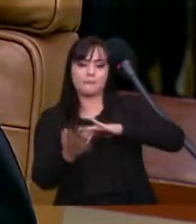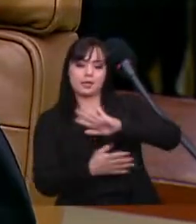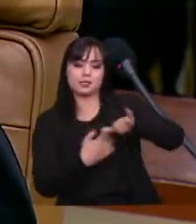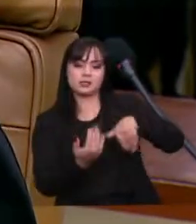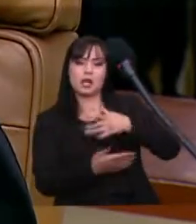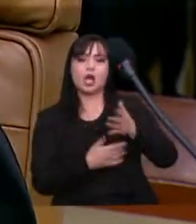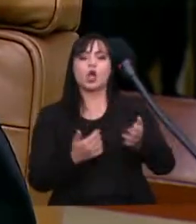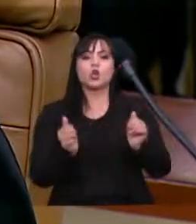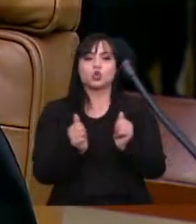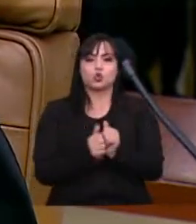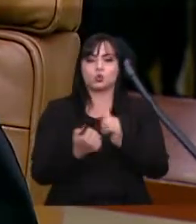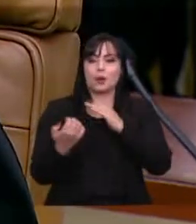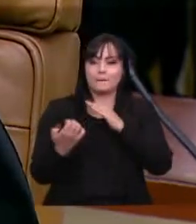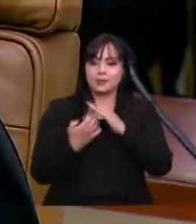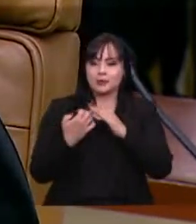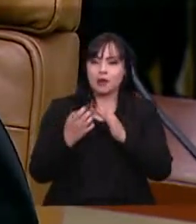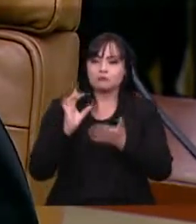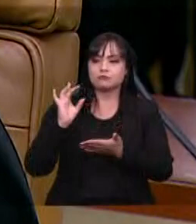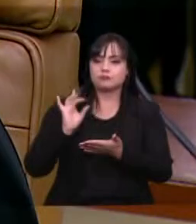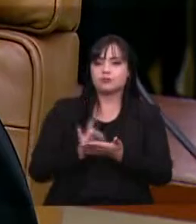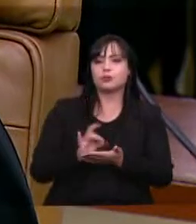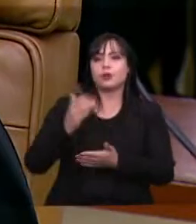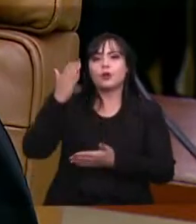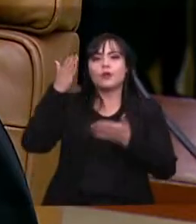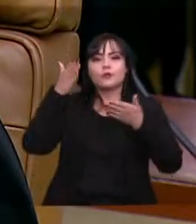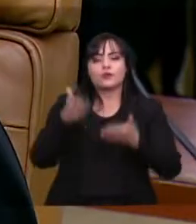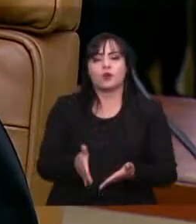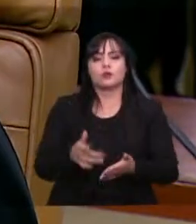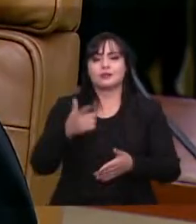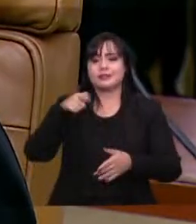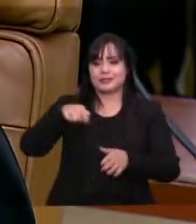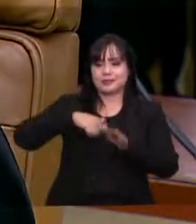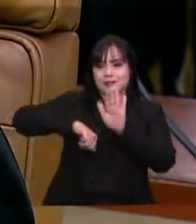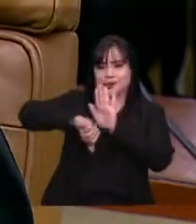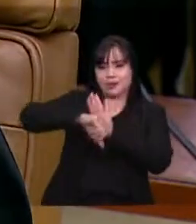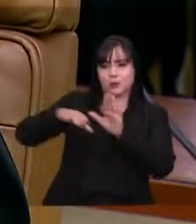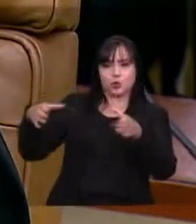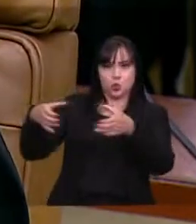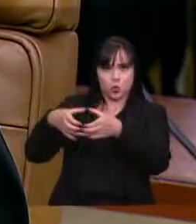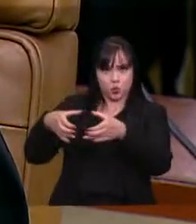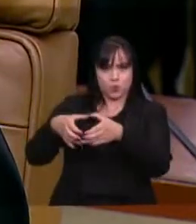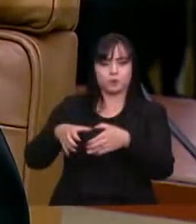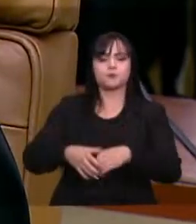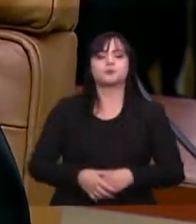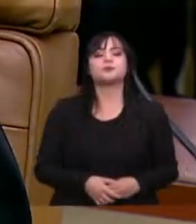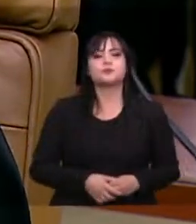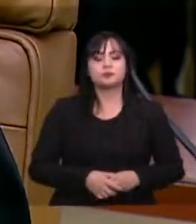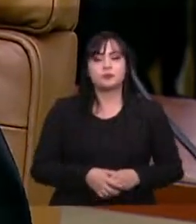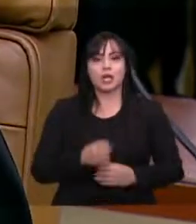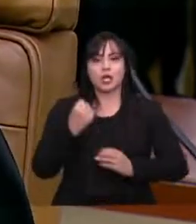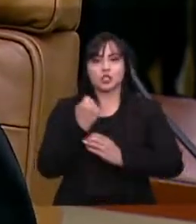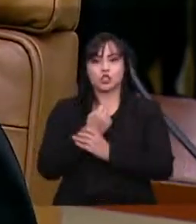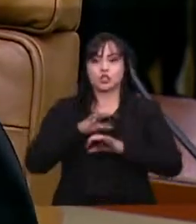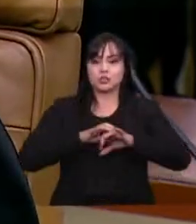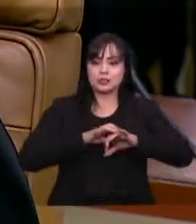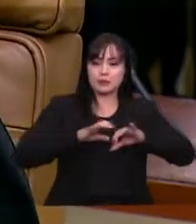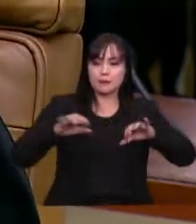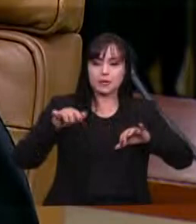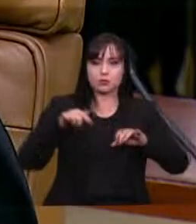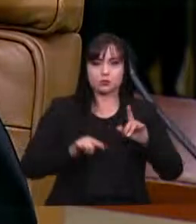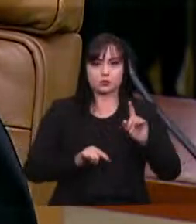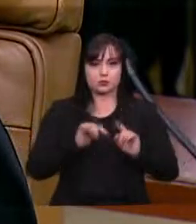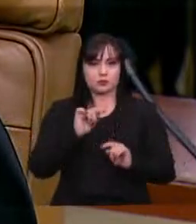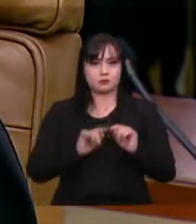empresários que anuíram ao propósito delituoso do grupo para garantir o distanciamento dos atos